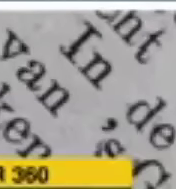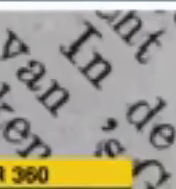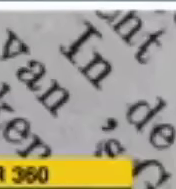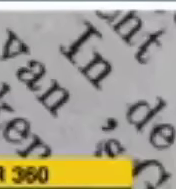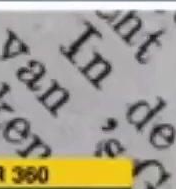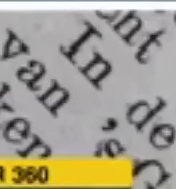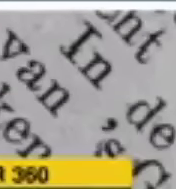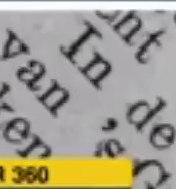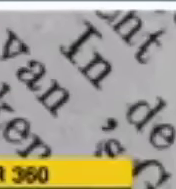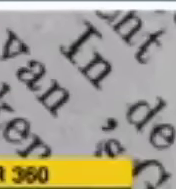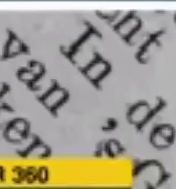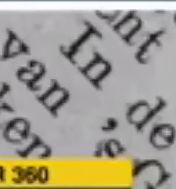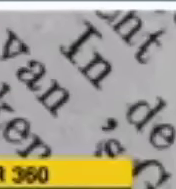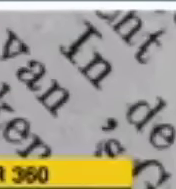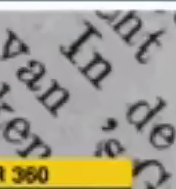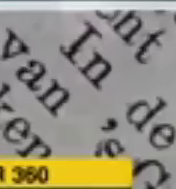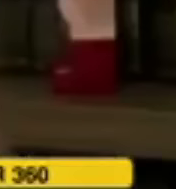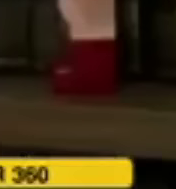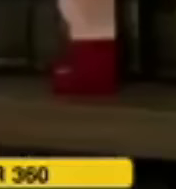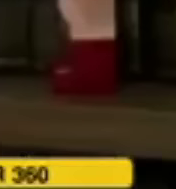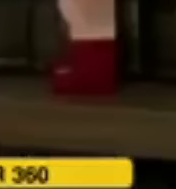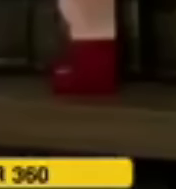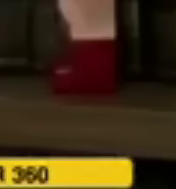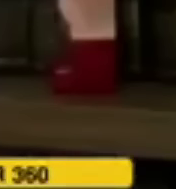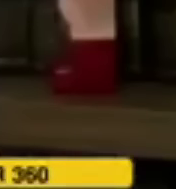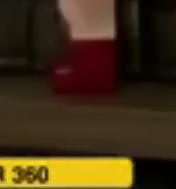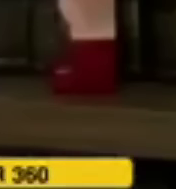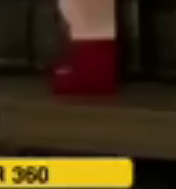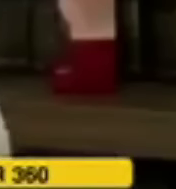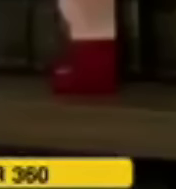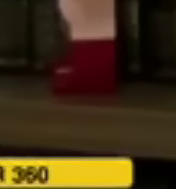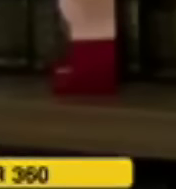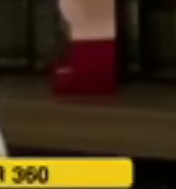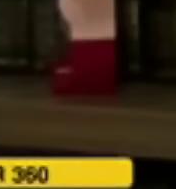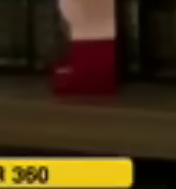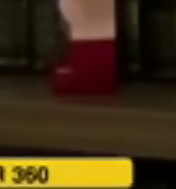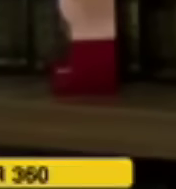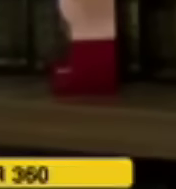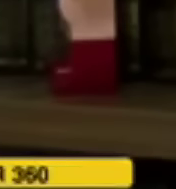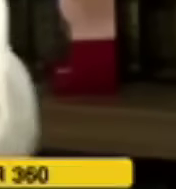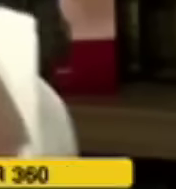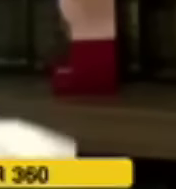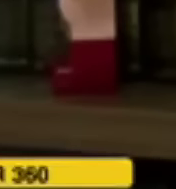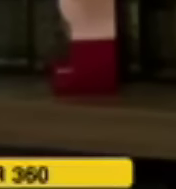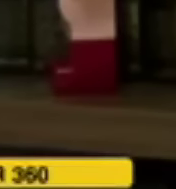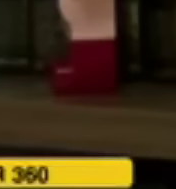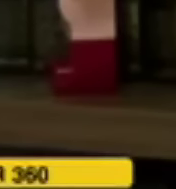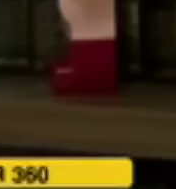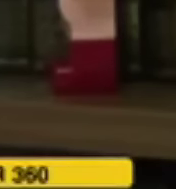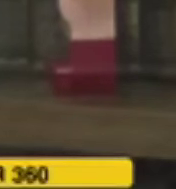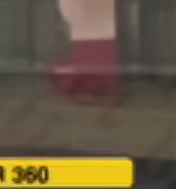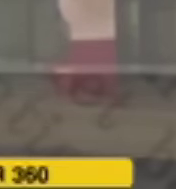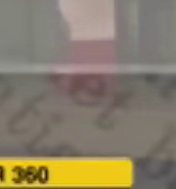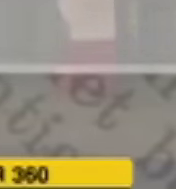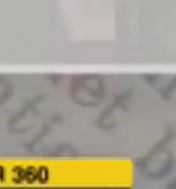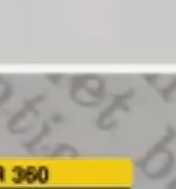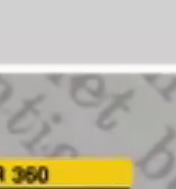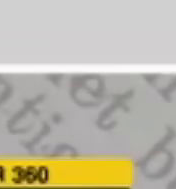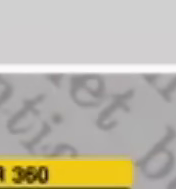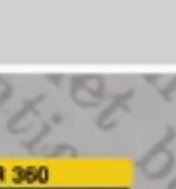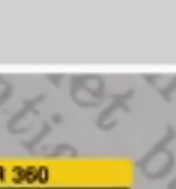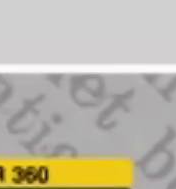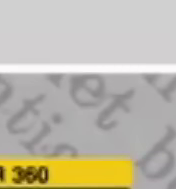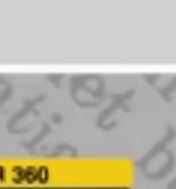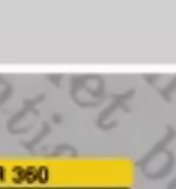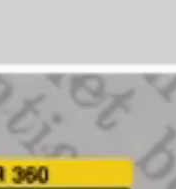ou administrativo então fica esses dois pontos com pim agora entra a intervenção do André Mendonça eh com